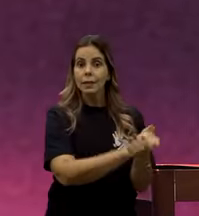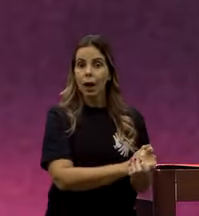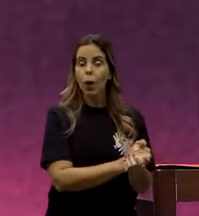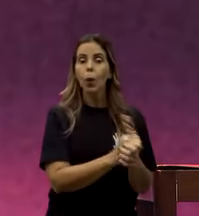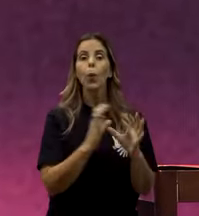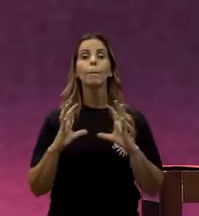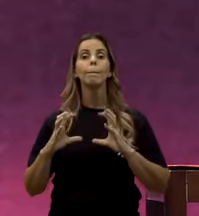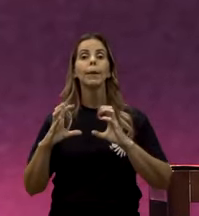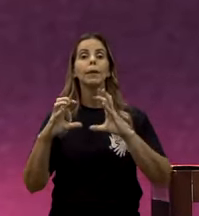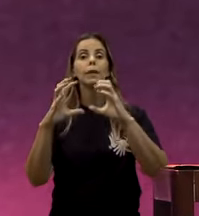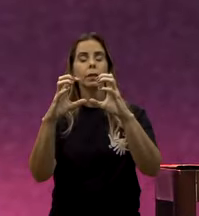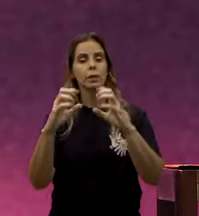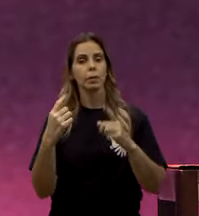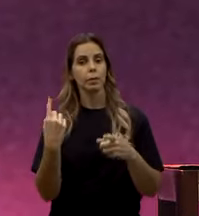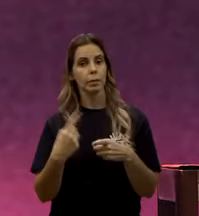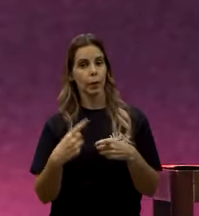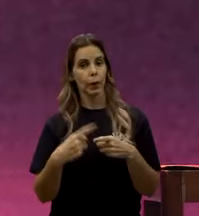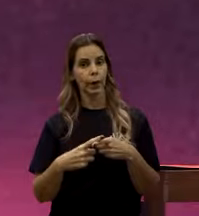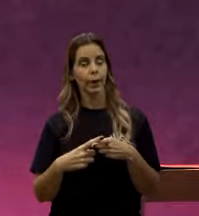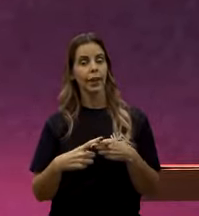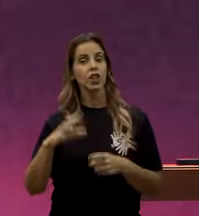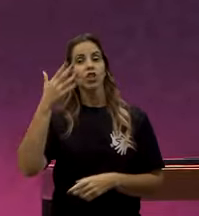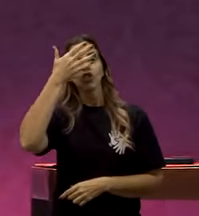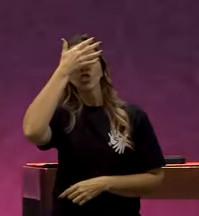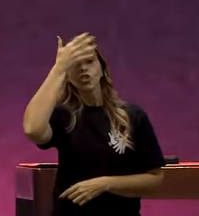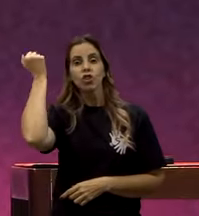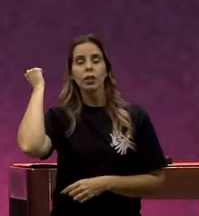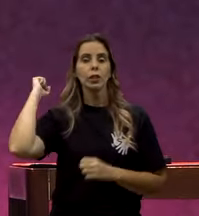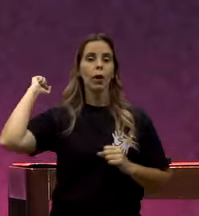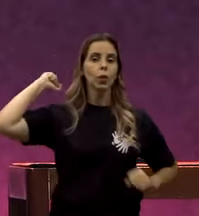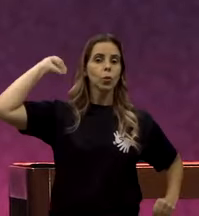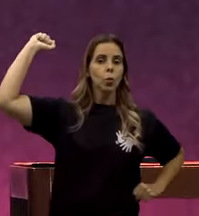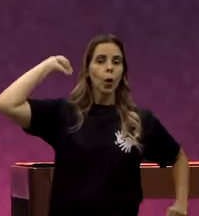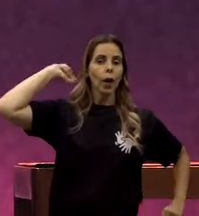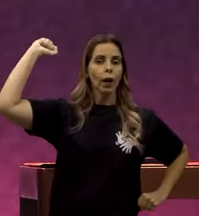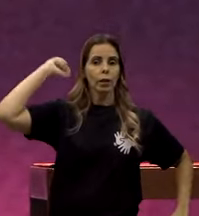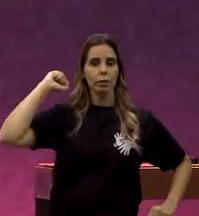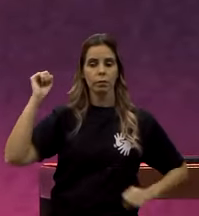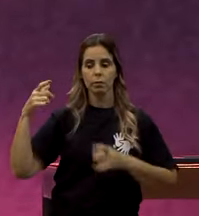cama olha pro lado não aqui ó ó o casal desesperado